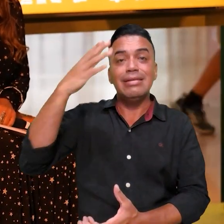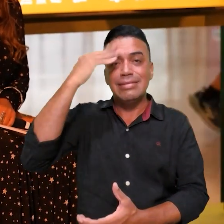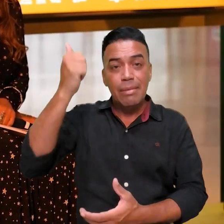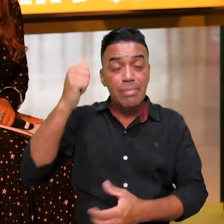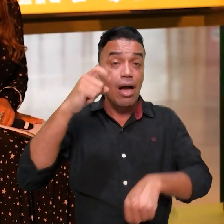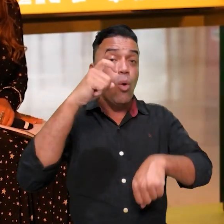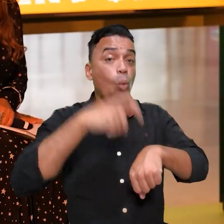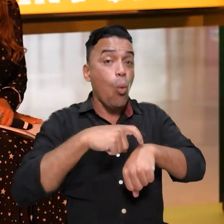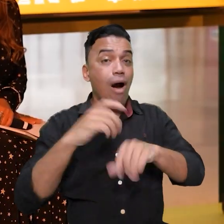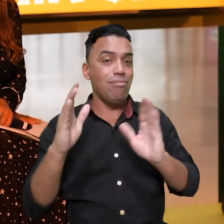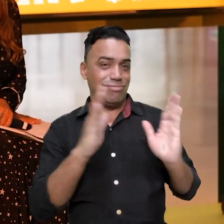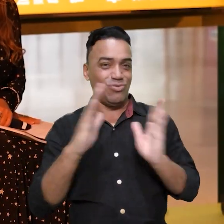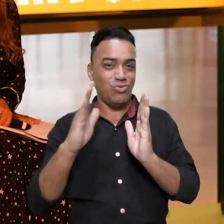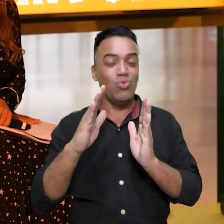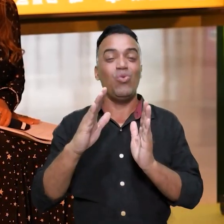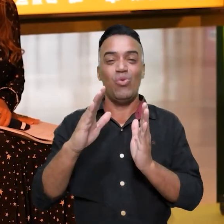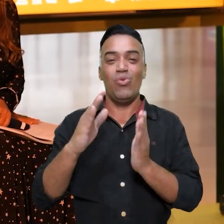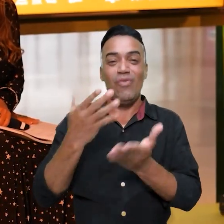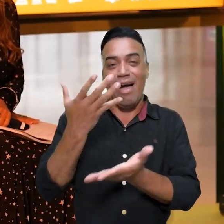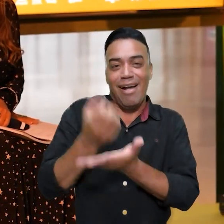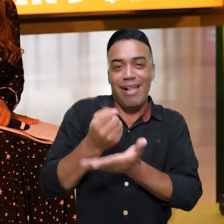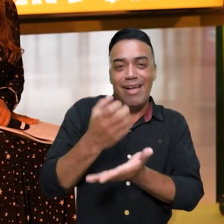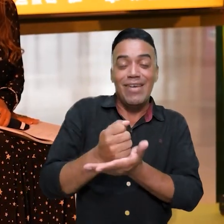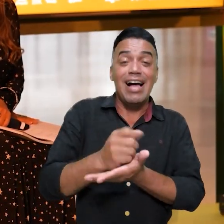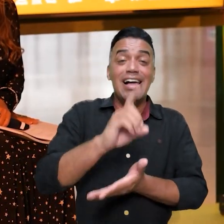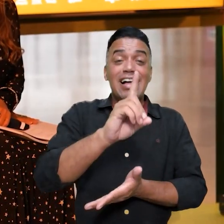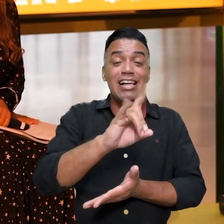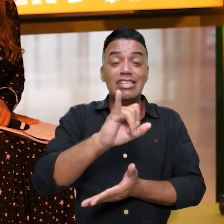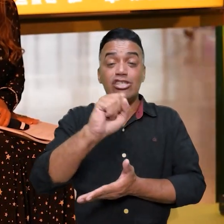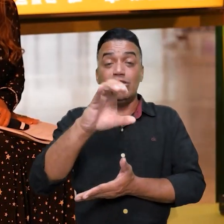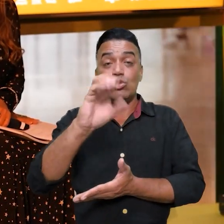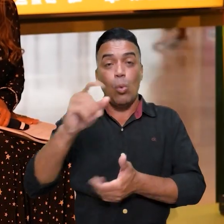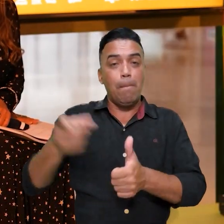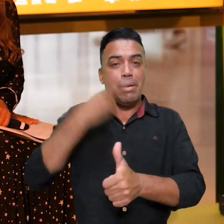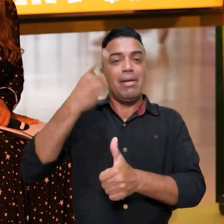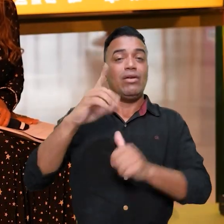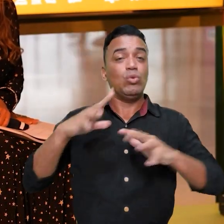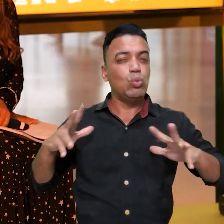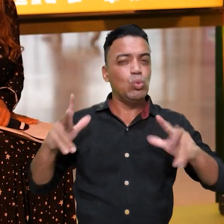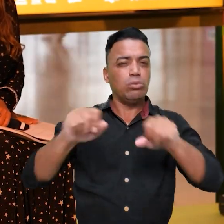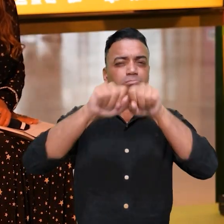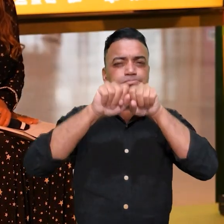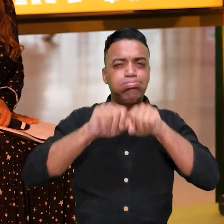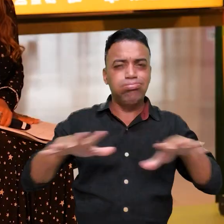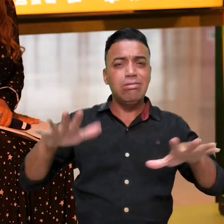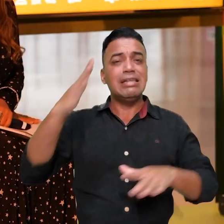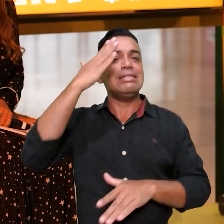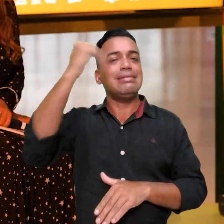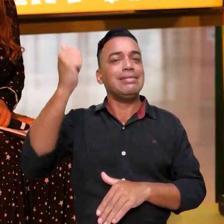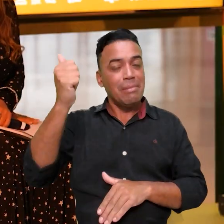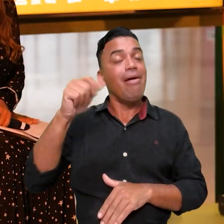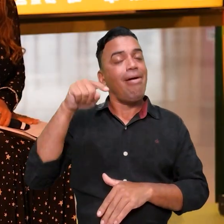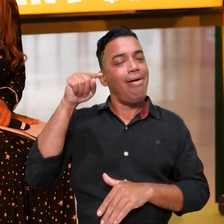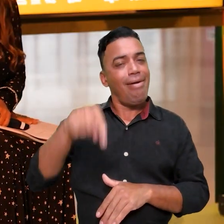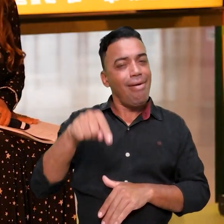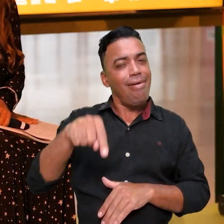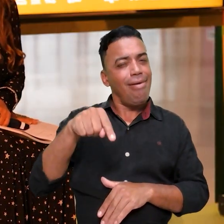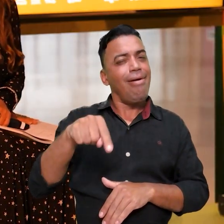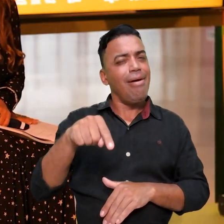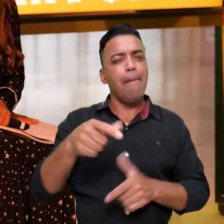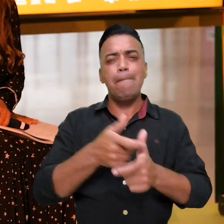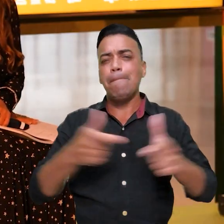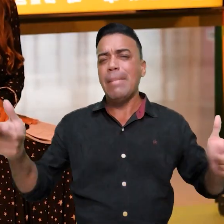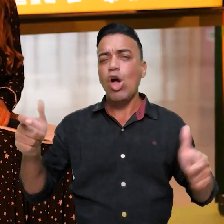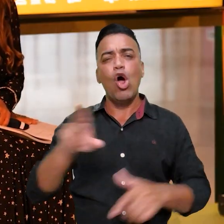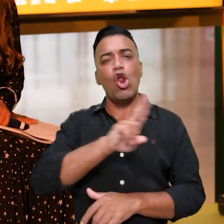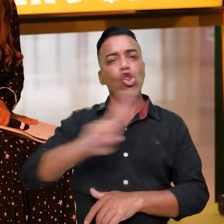Quando ele gravasse o primeiro disco dele, todo mundo ia saber que ele é um dos